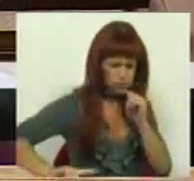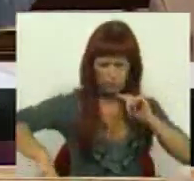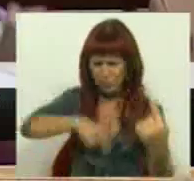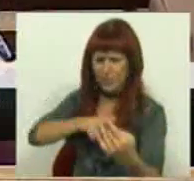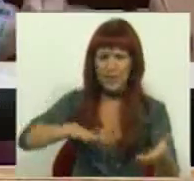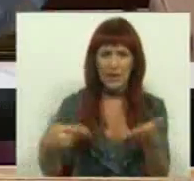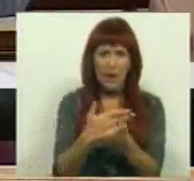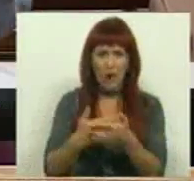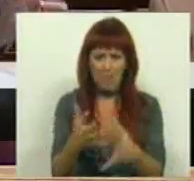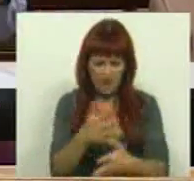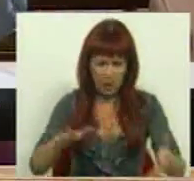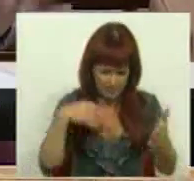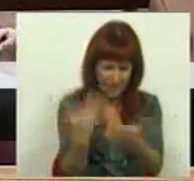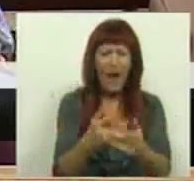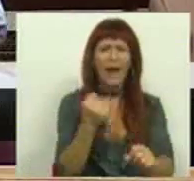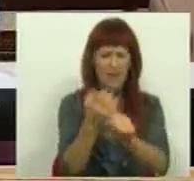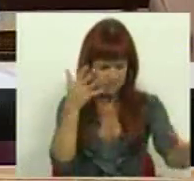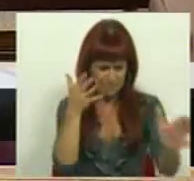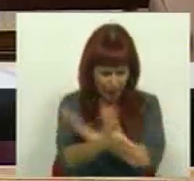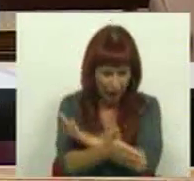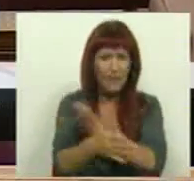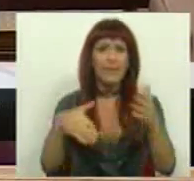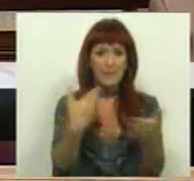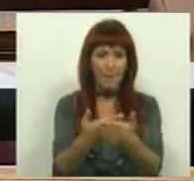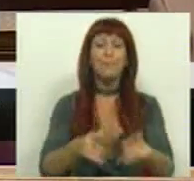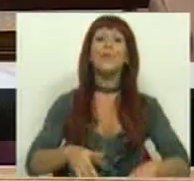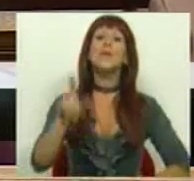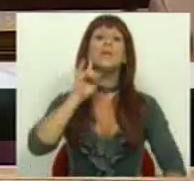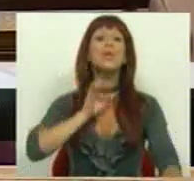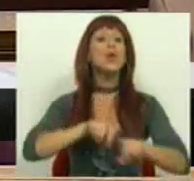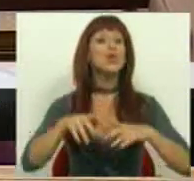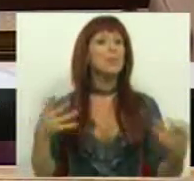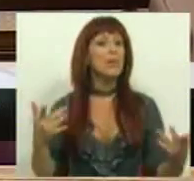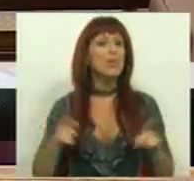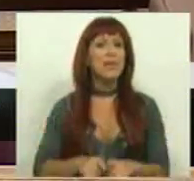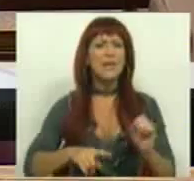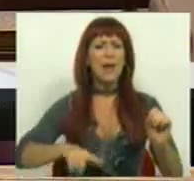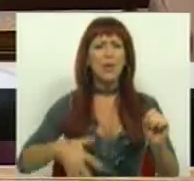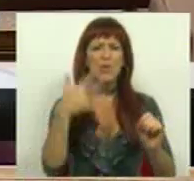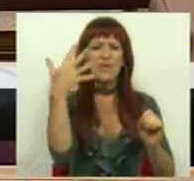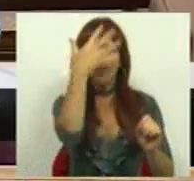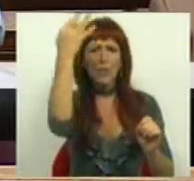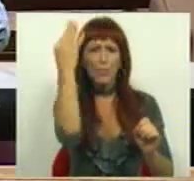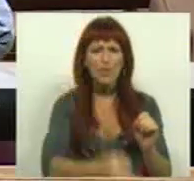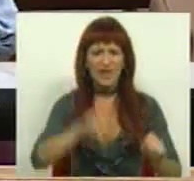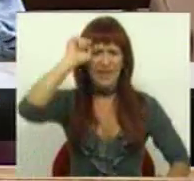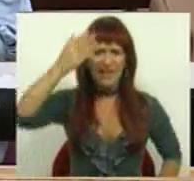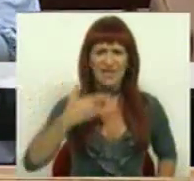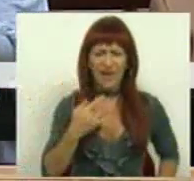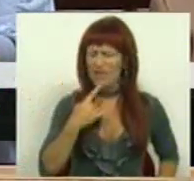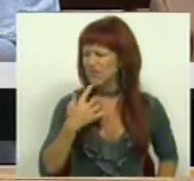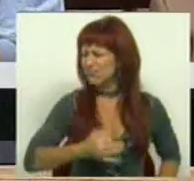gerar crescimento económico, de gerar emprego. Senhoras e senhores deputados, 0,5 de déficit é